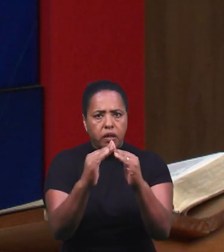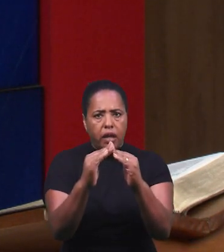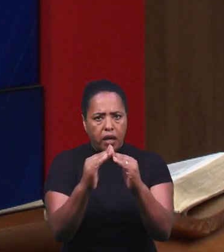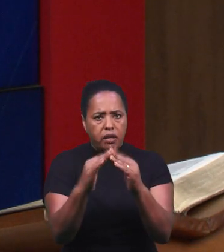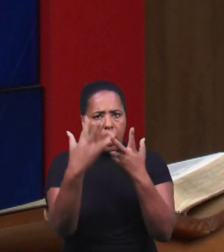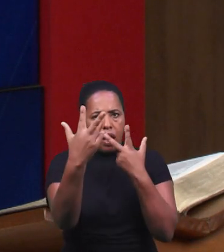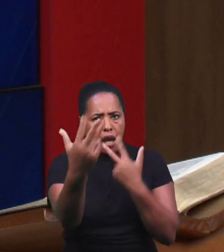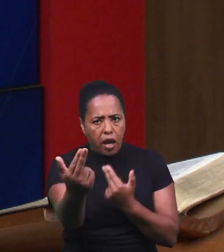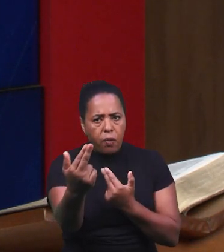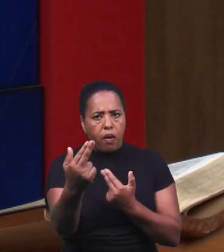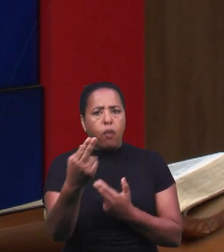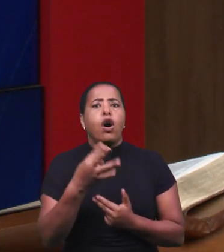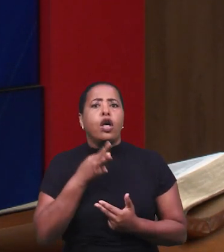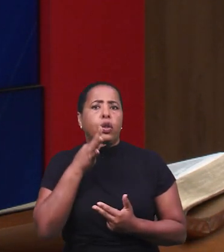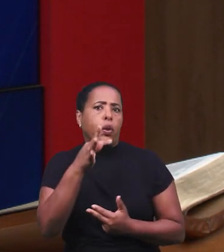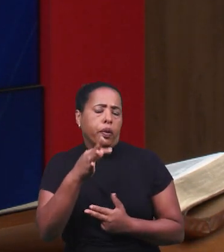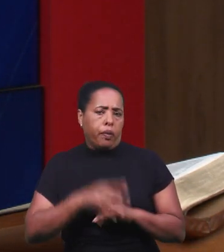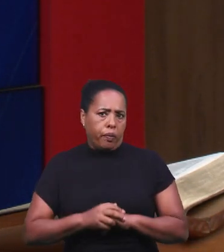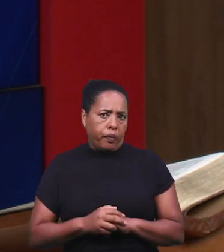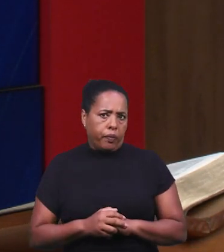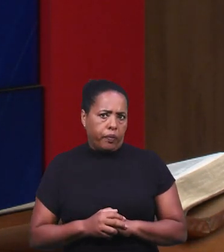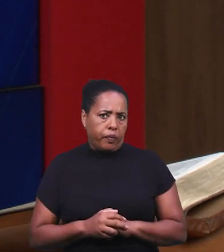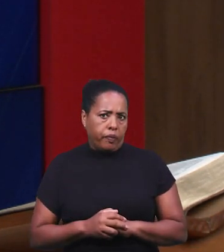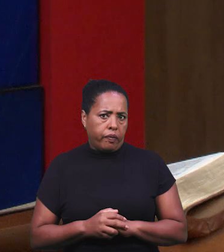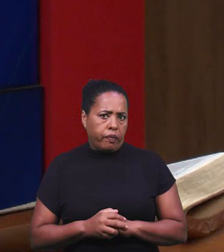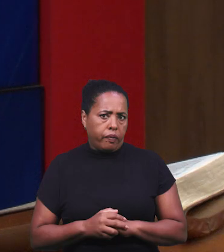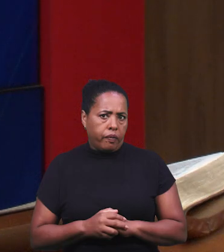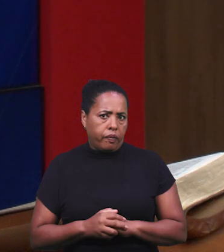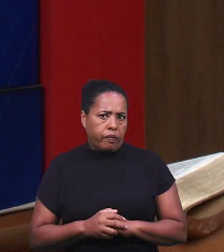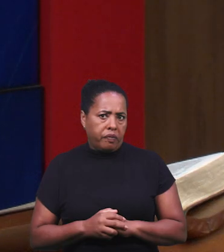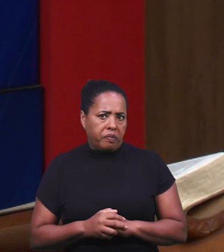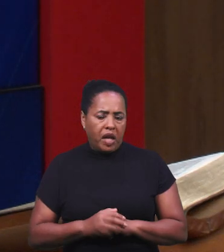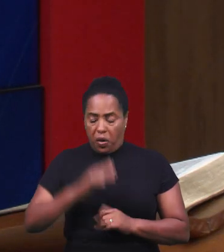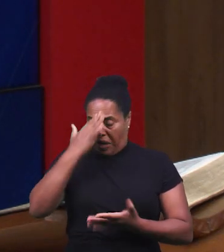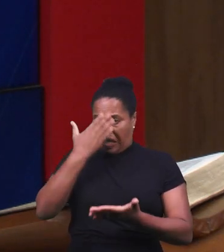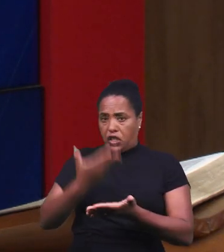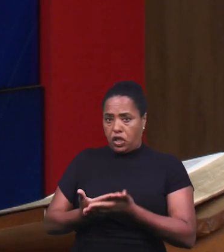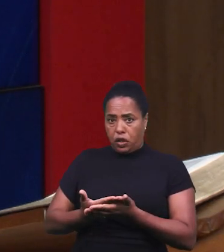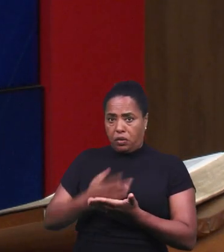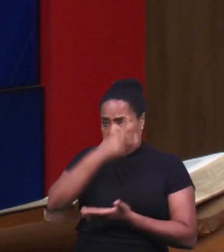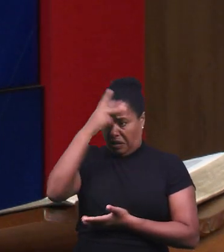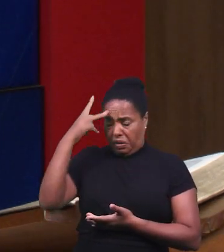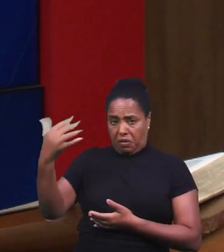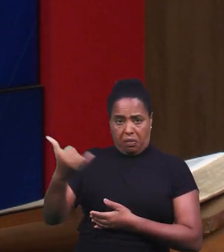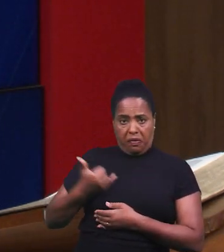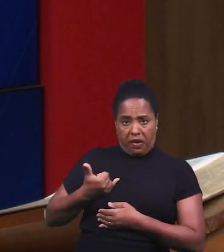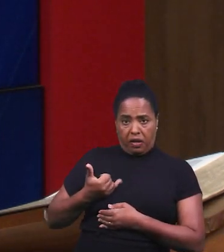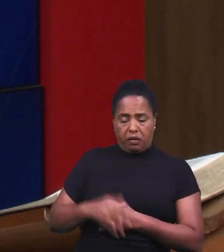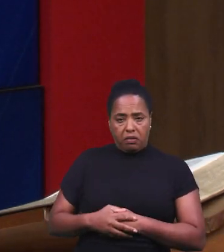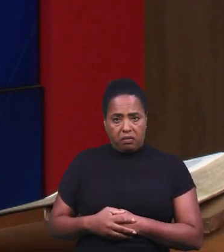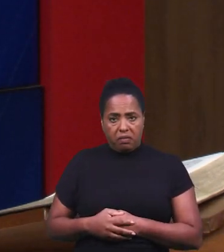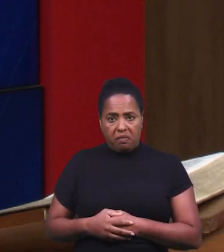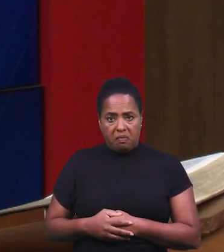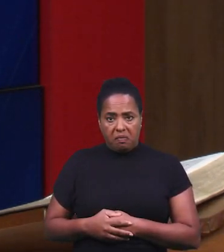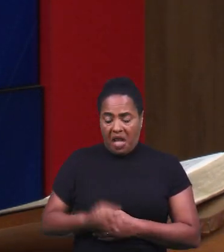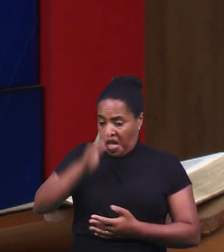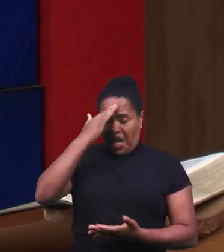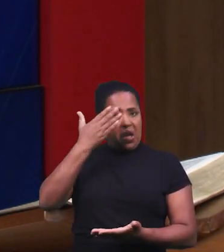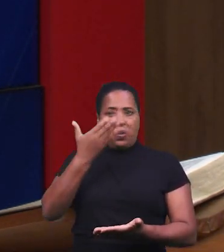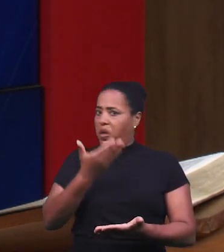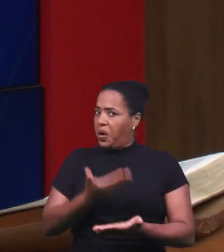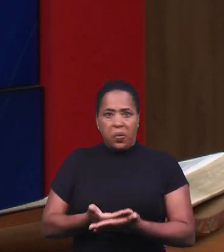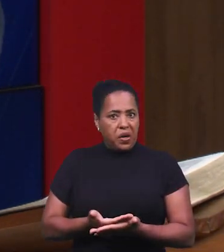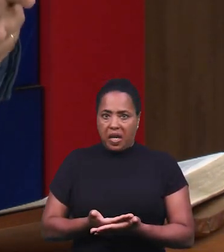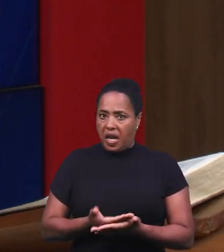Tomé. Eu não acredito porque alguém está me dizendo. Eu não acredito só porque alguém se